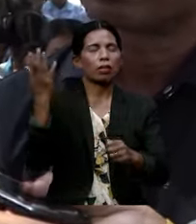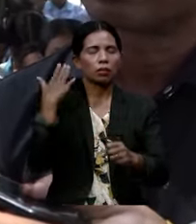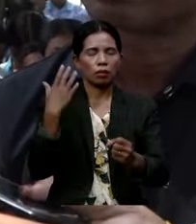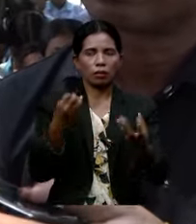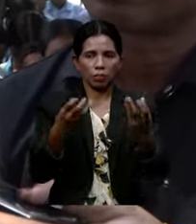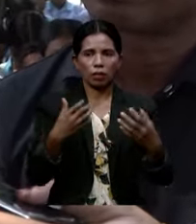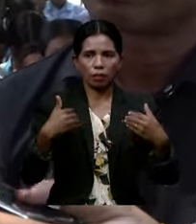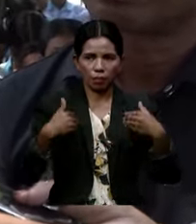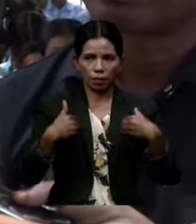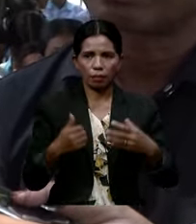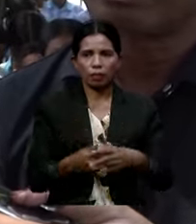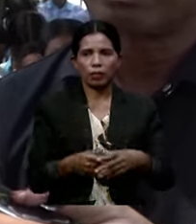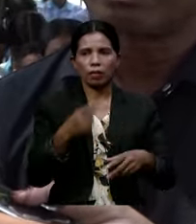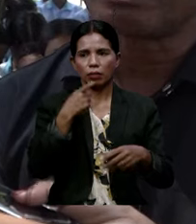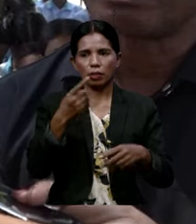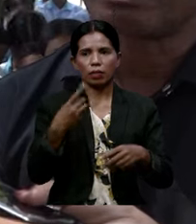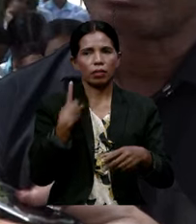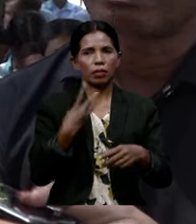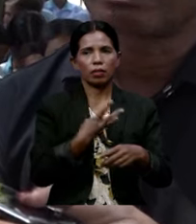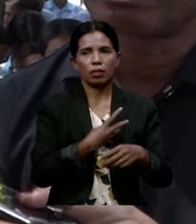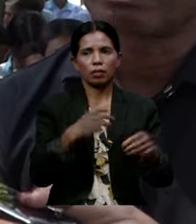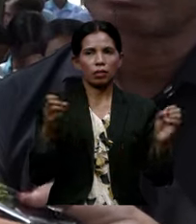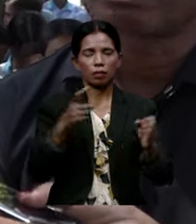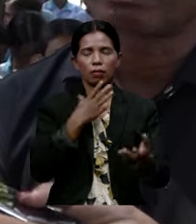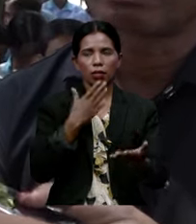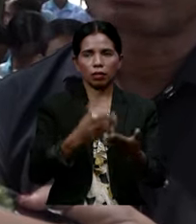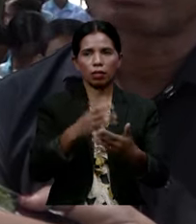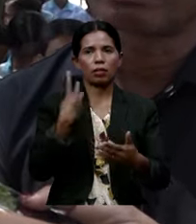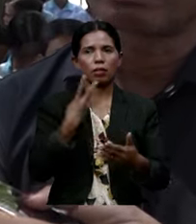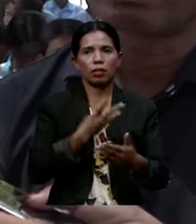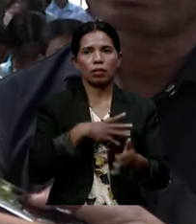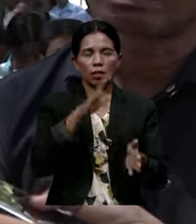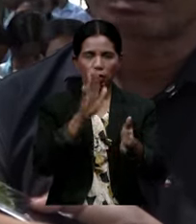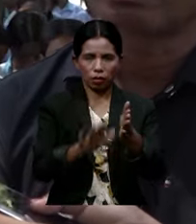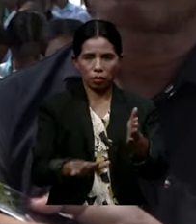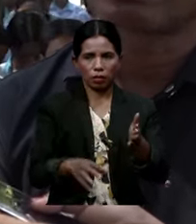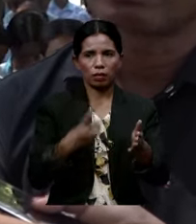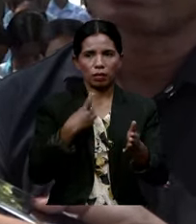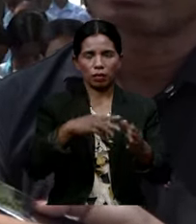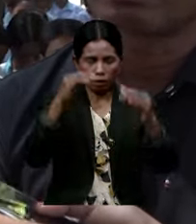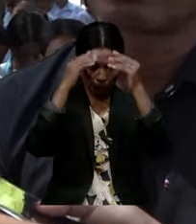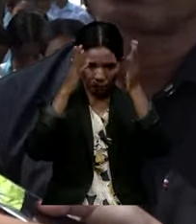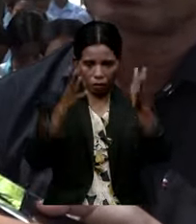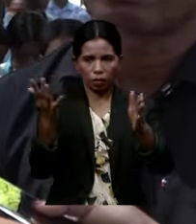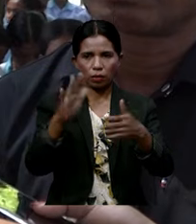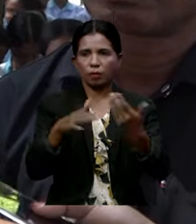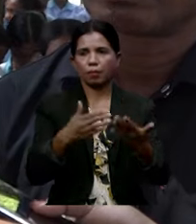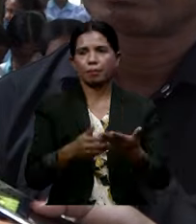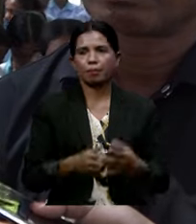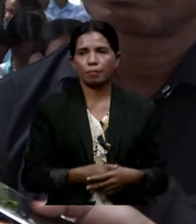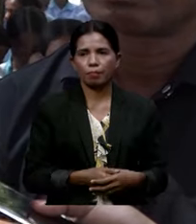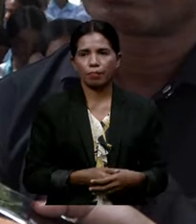Nega? Nebe atude internet la garante kualidade, significa que ita minimiza ona itenia professor sira. Nega?